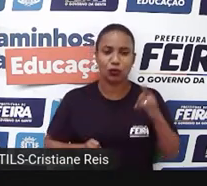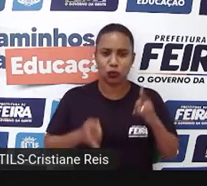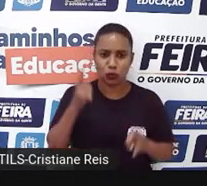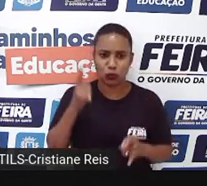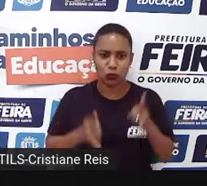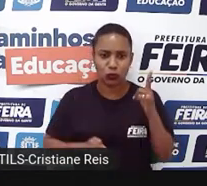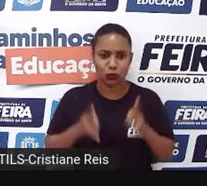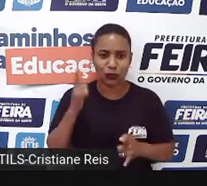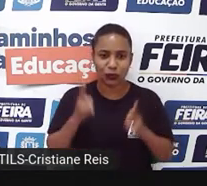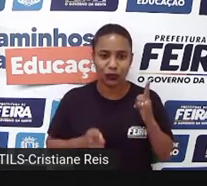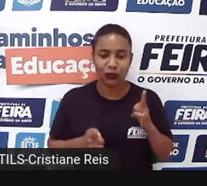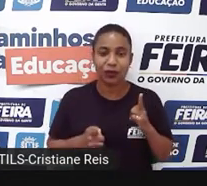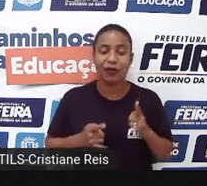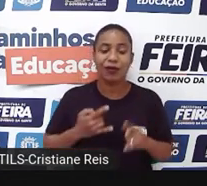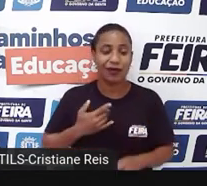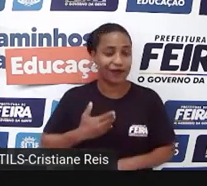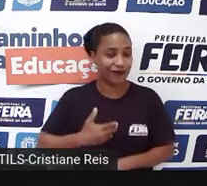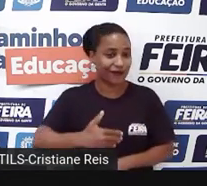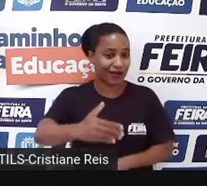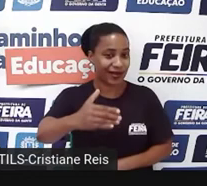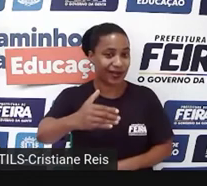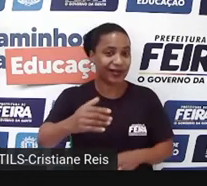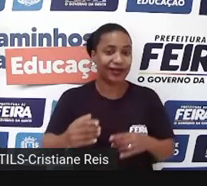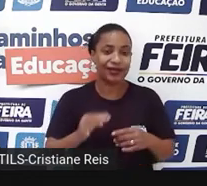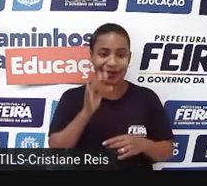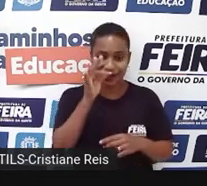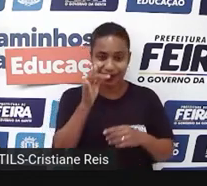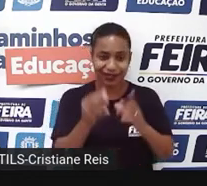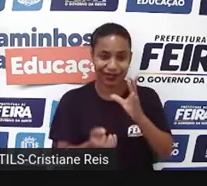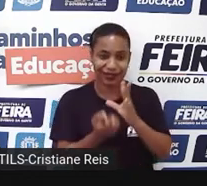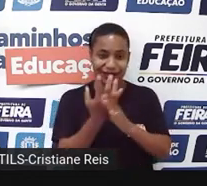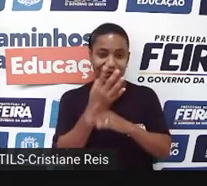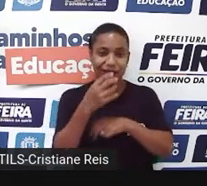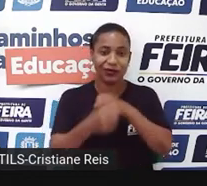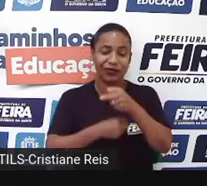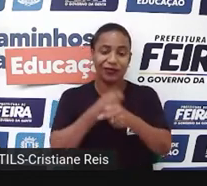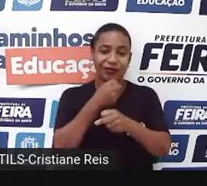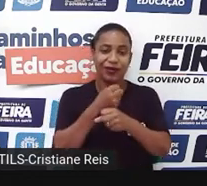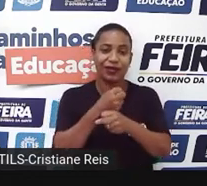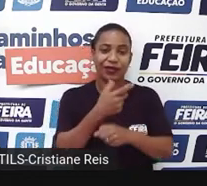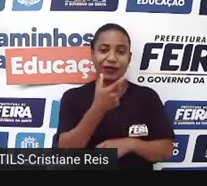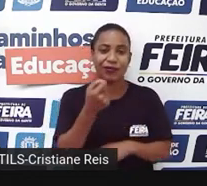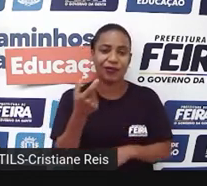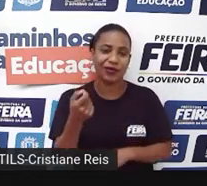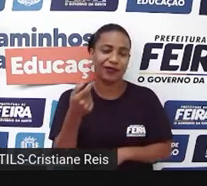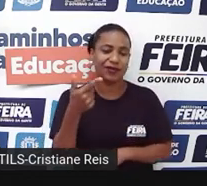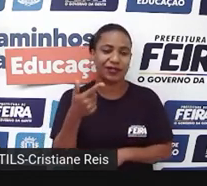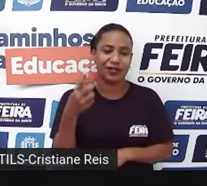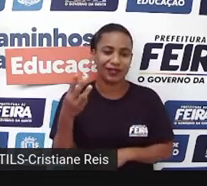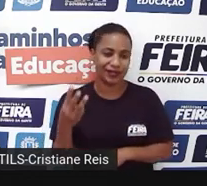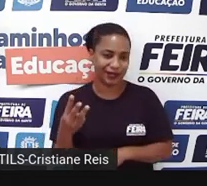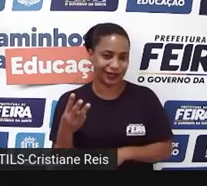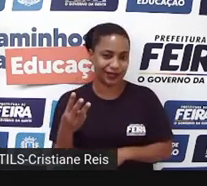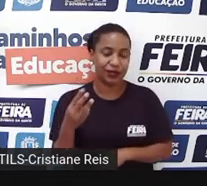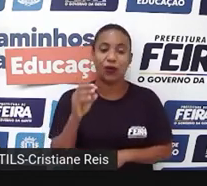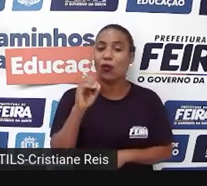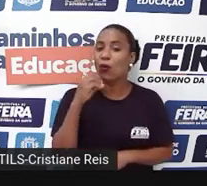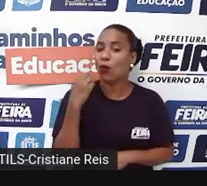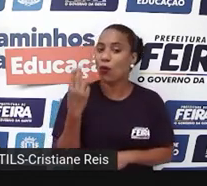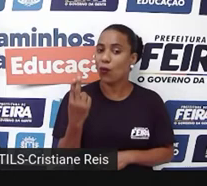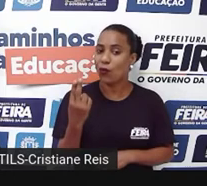serão lançados em 2023. Ou se a gente traduzir como título do filme,